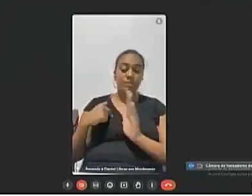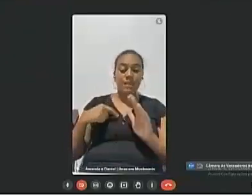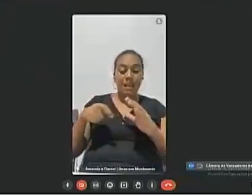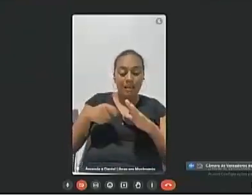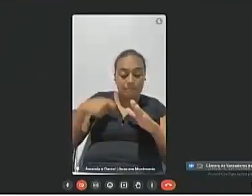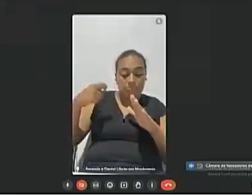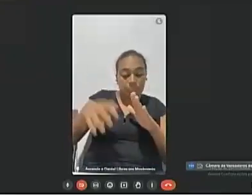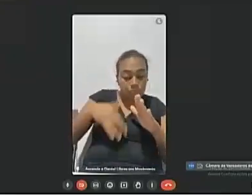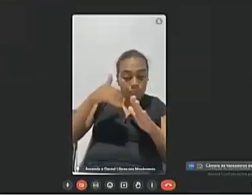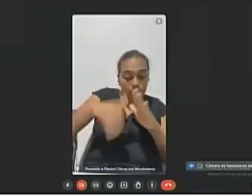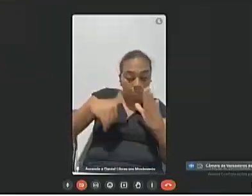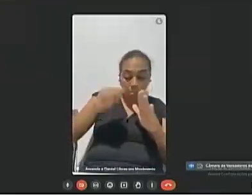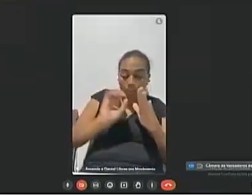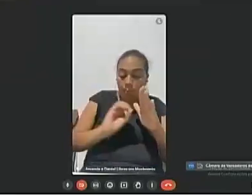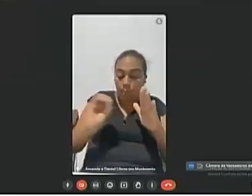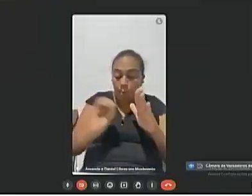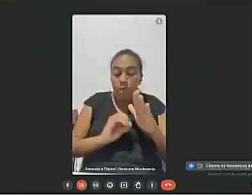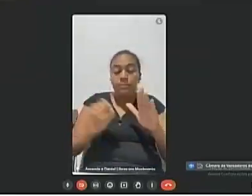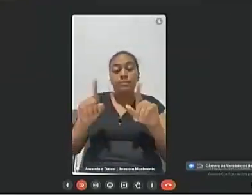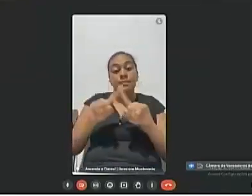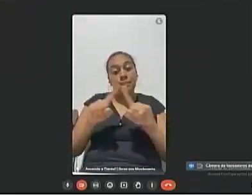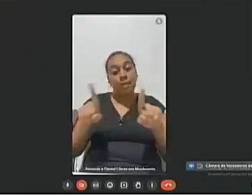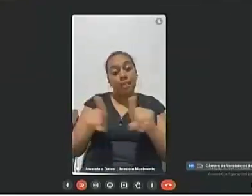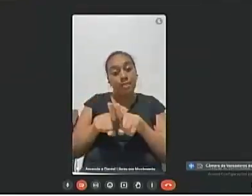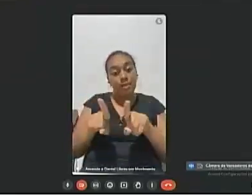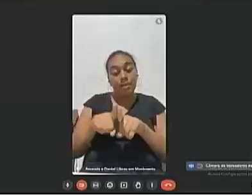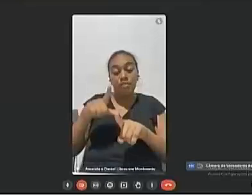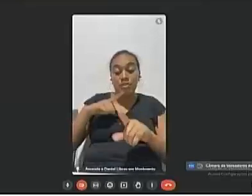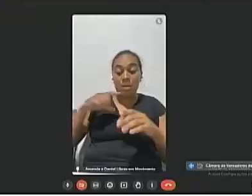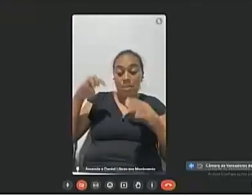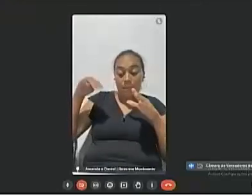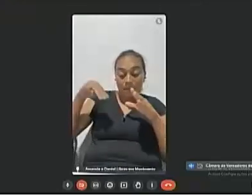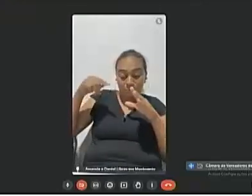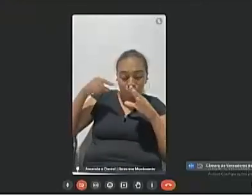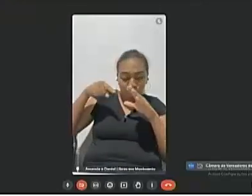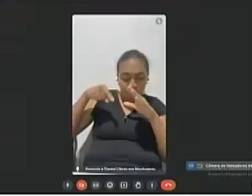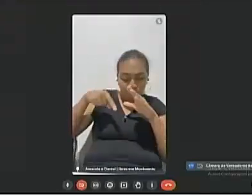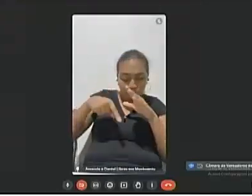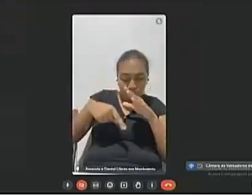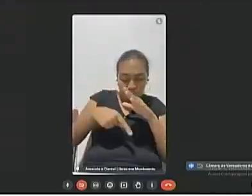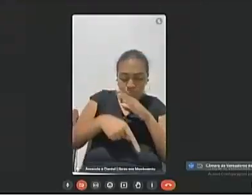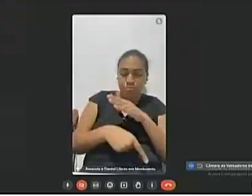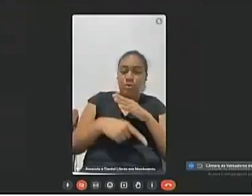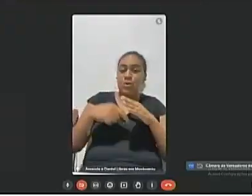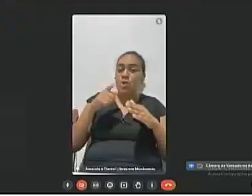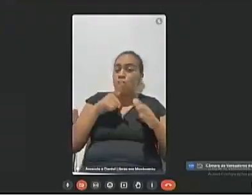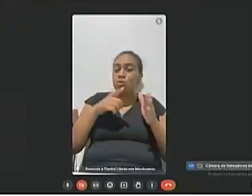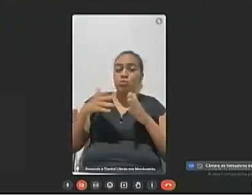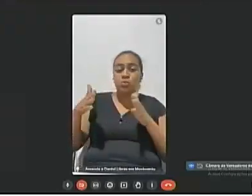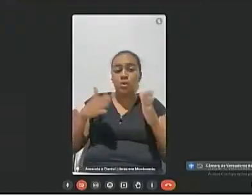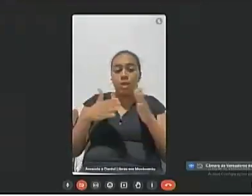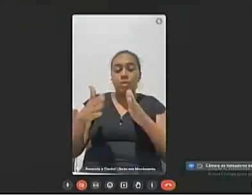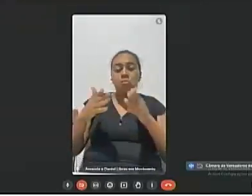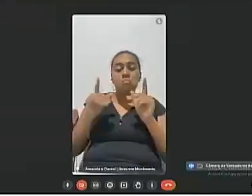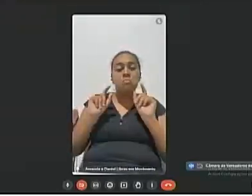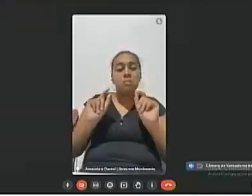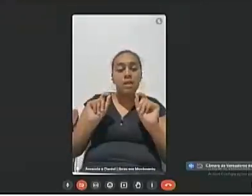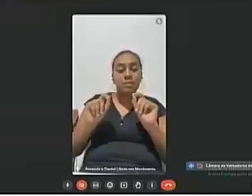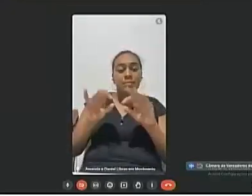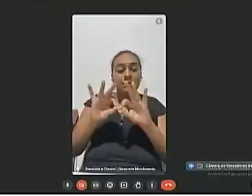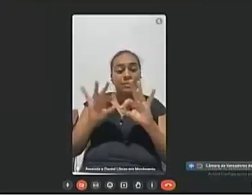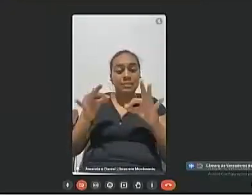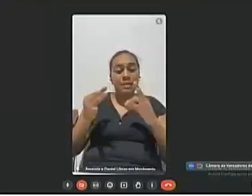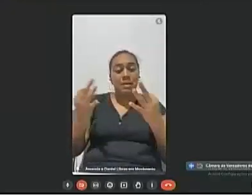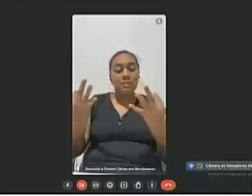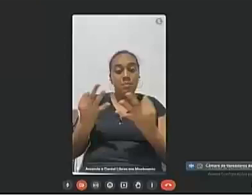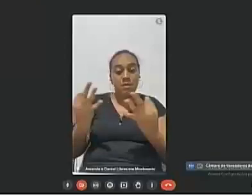estava vazia, mas também muitos metros abaixo do nível do rio, para exemplificar que é